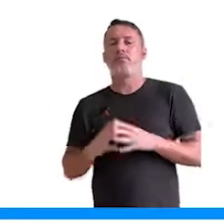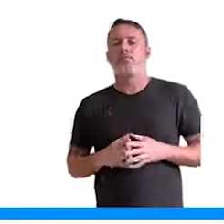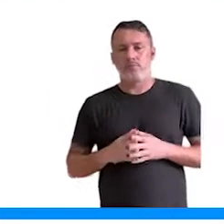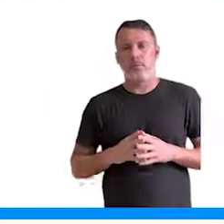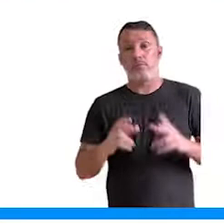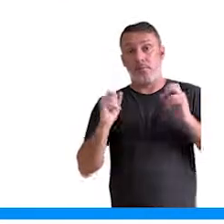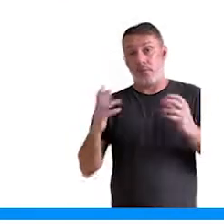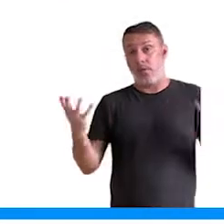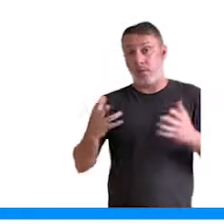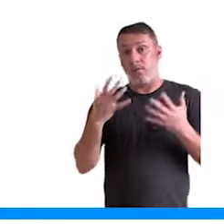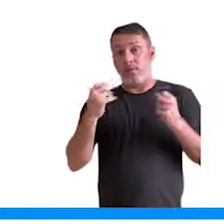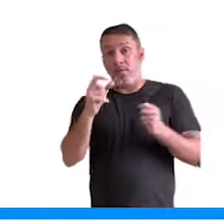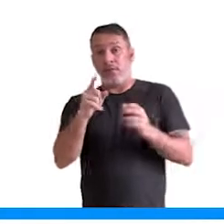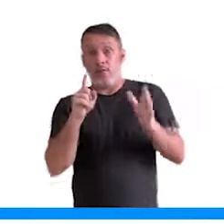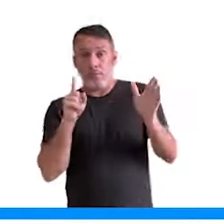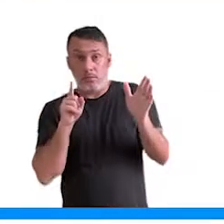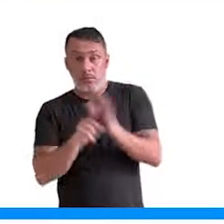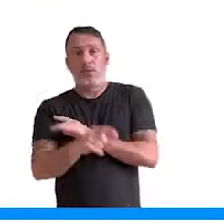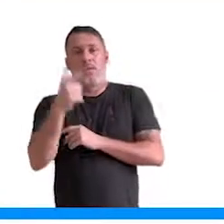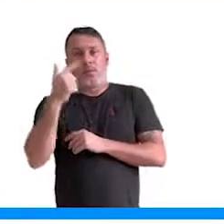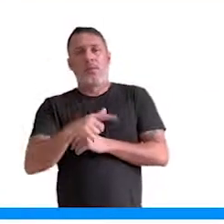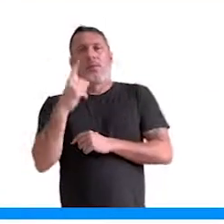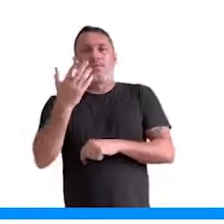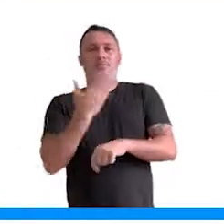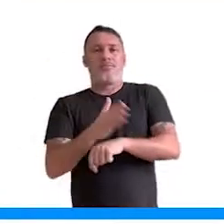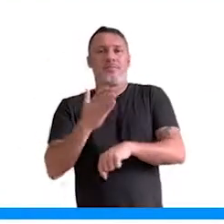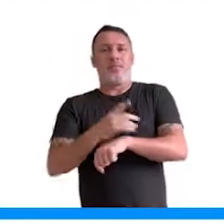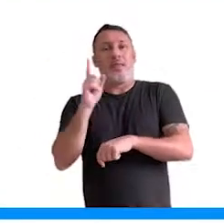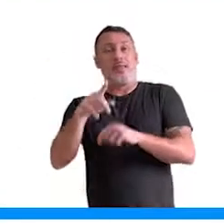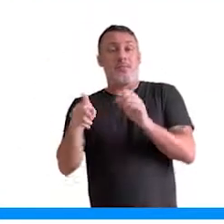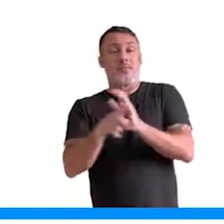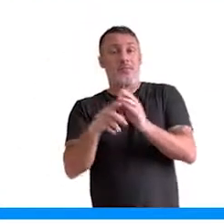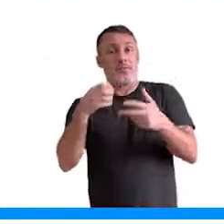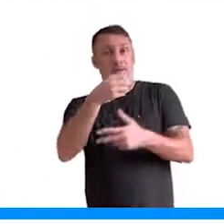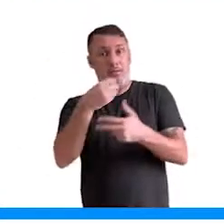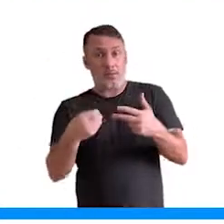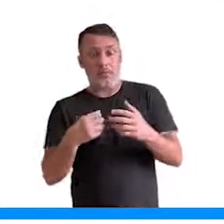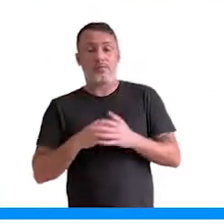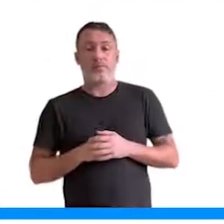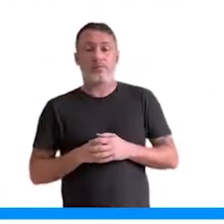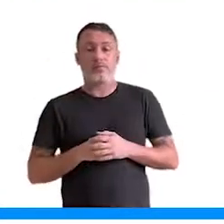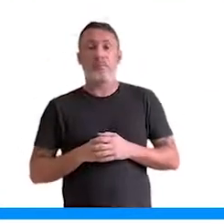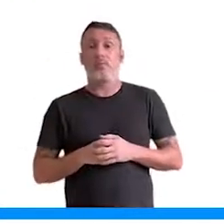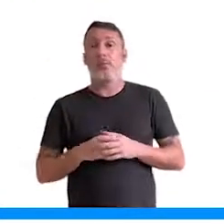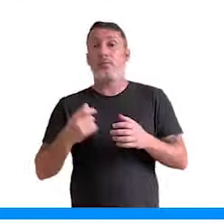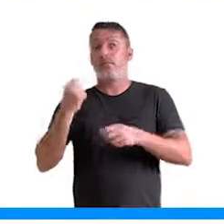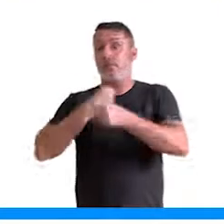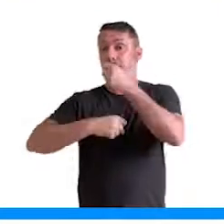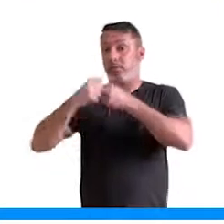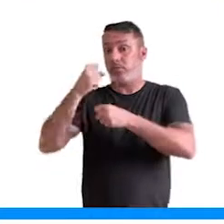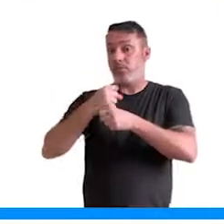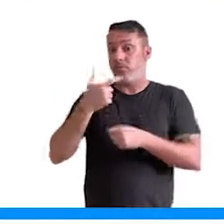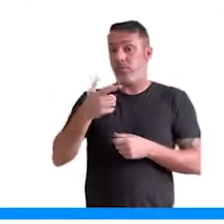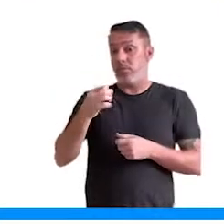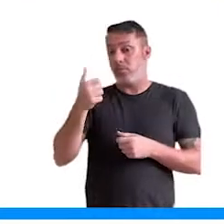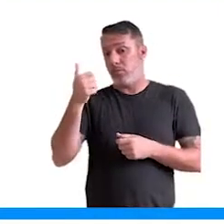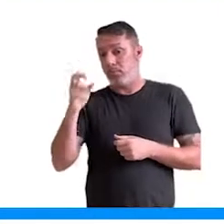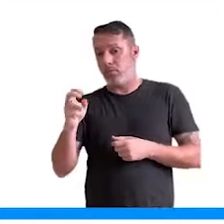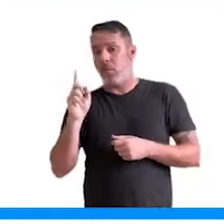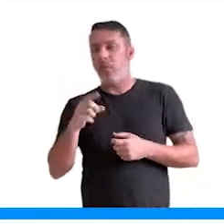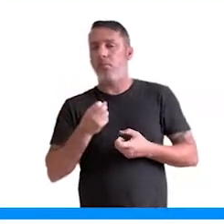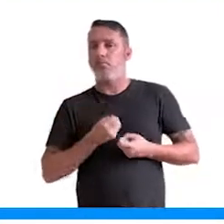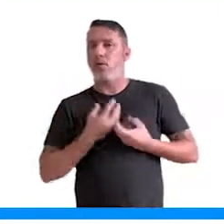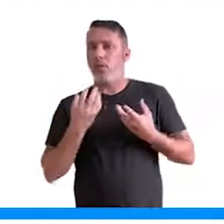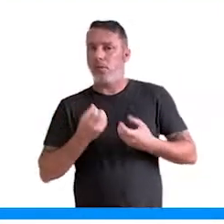Bien? E agora vamos para mais uma questãozinha do Enem. Essa questão de 2015 é